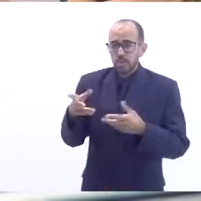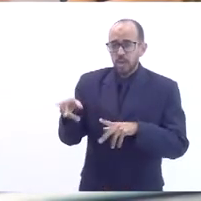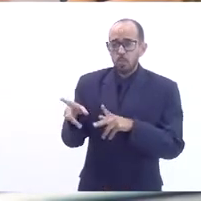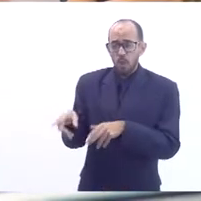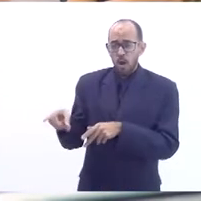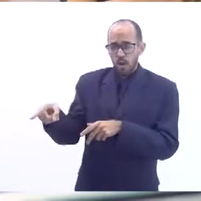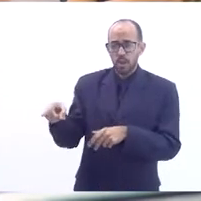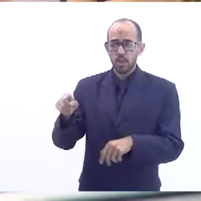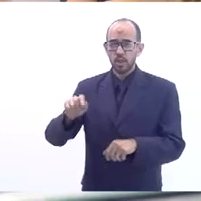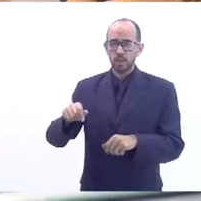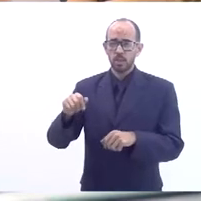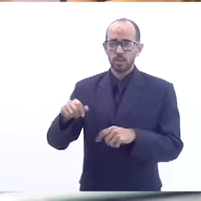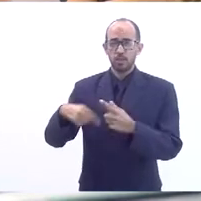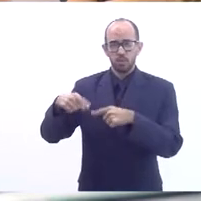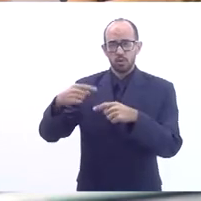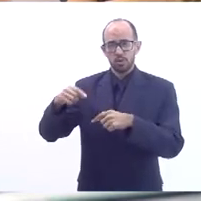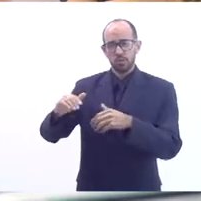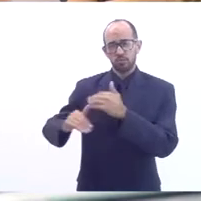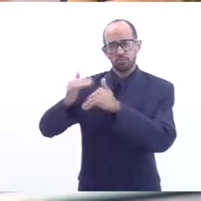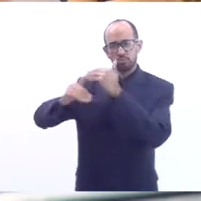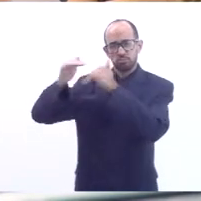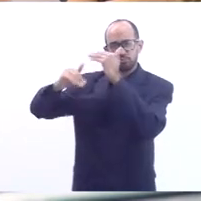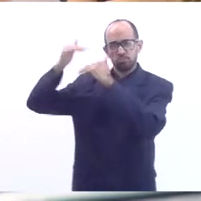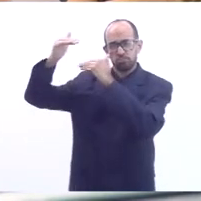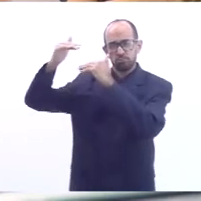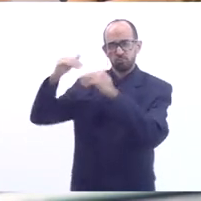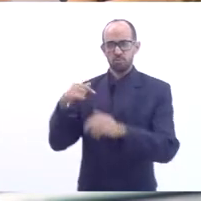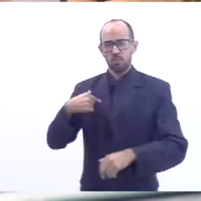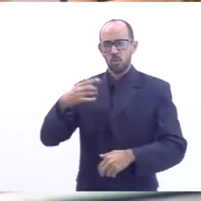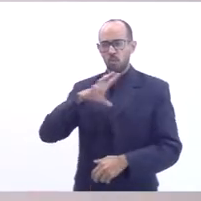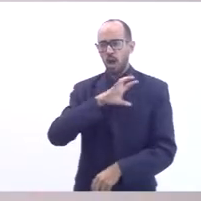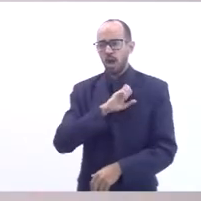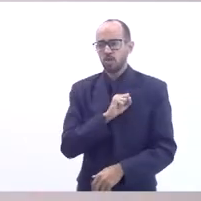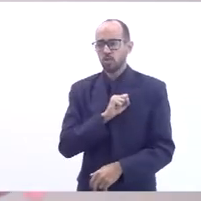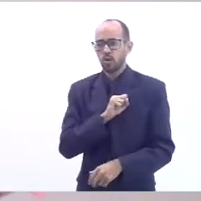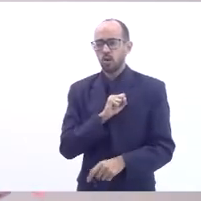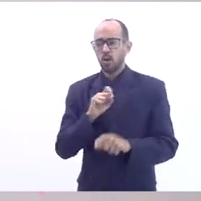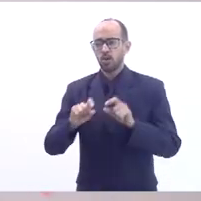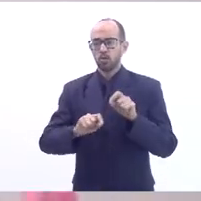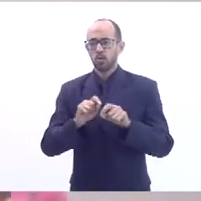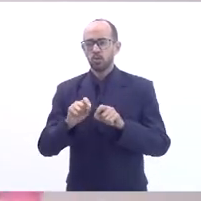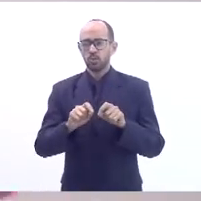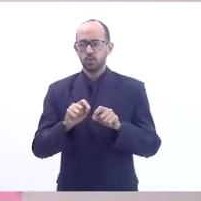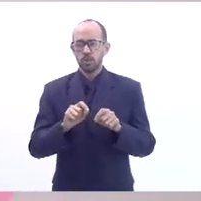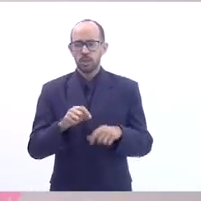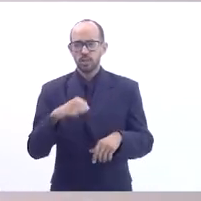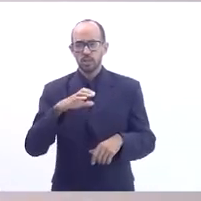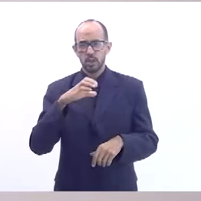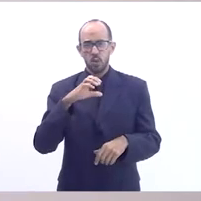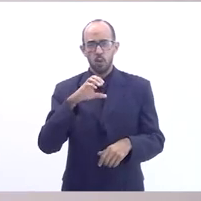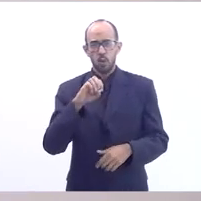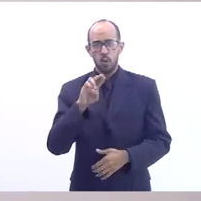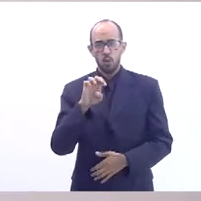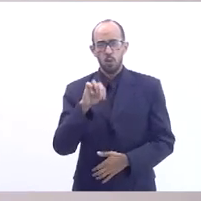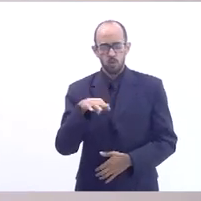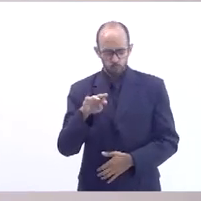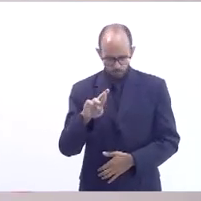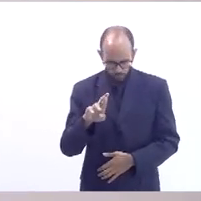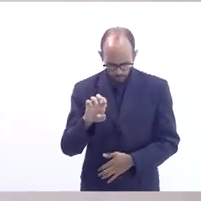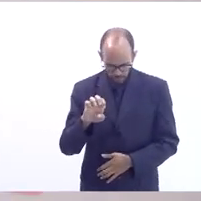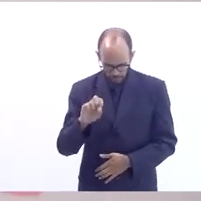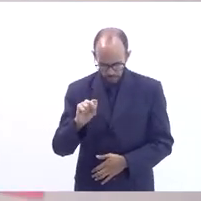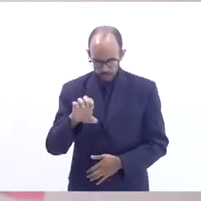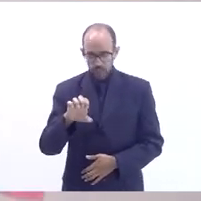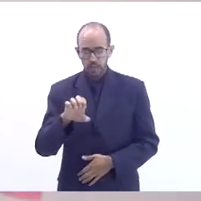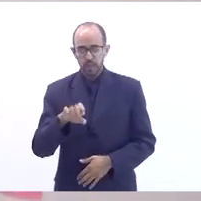crescer é Adoro essa adoro cumpra-se que eu acho que é